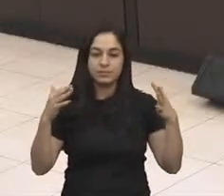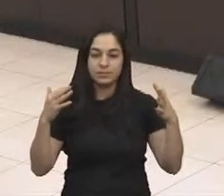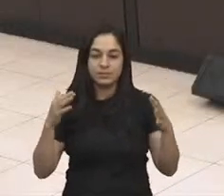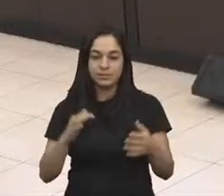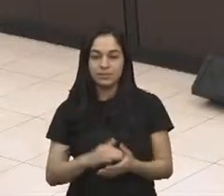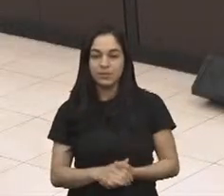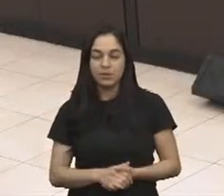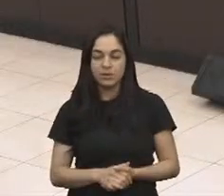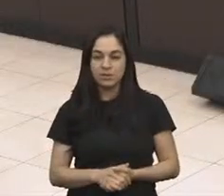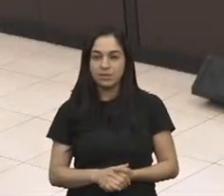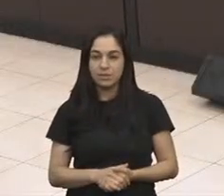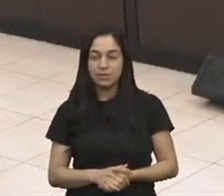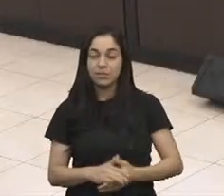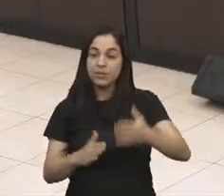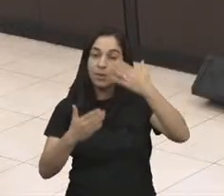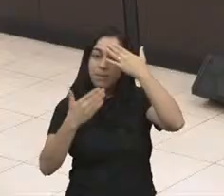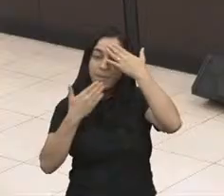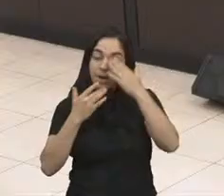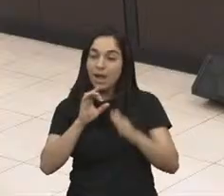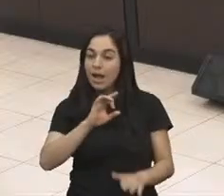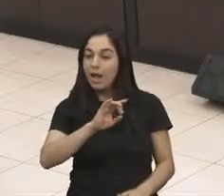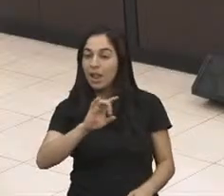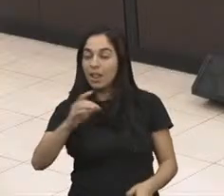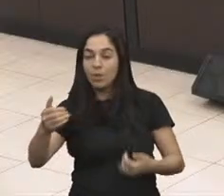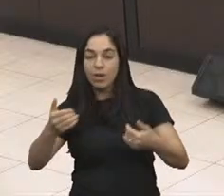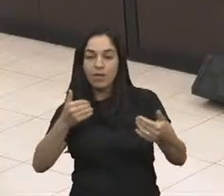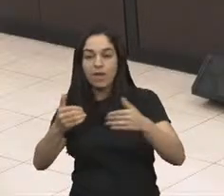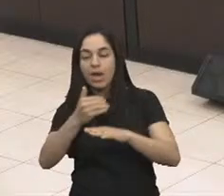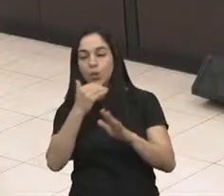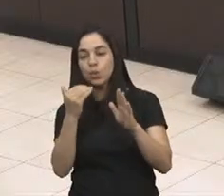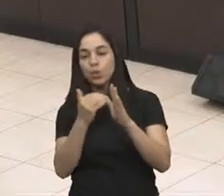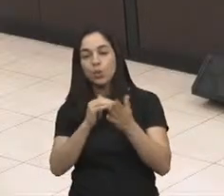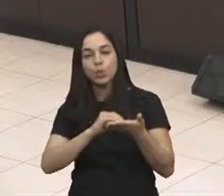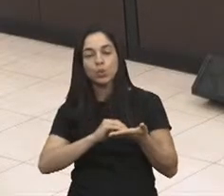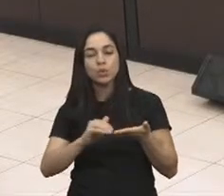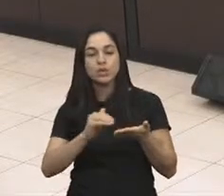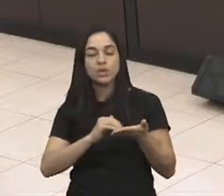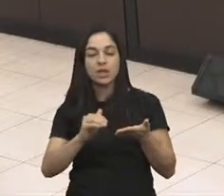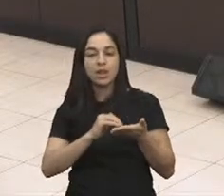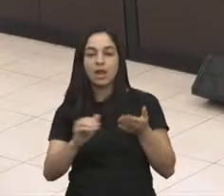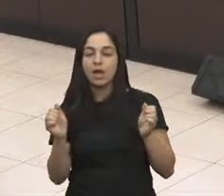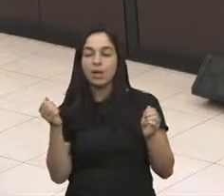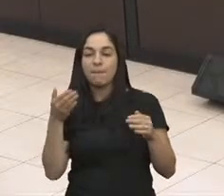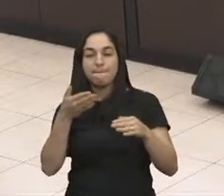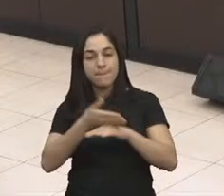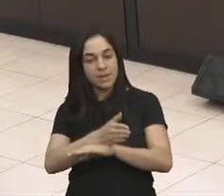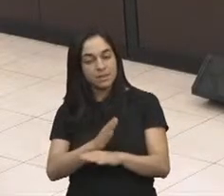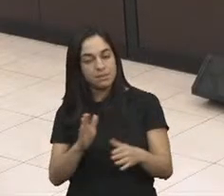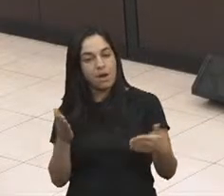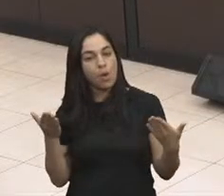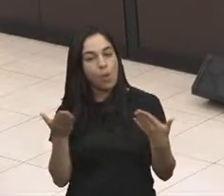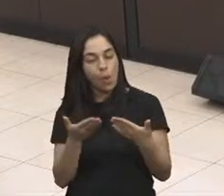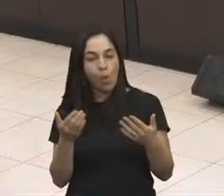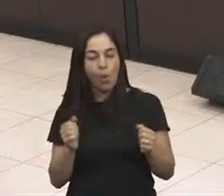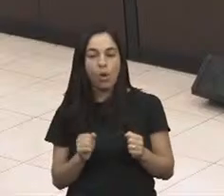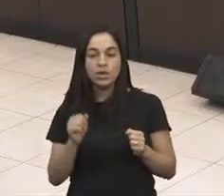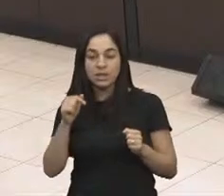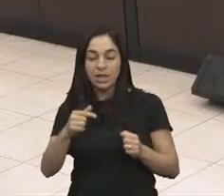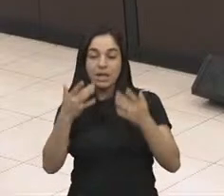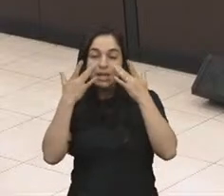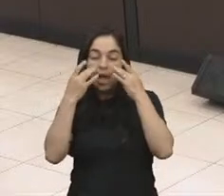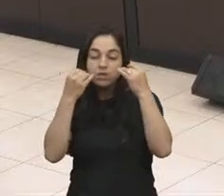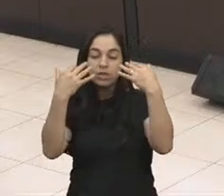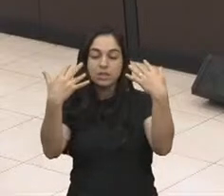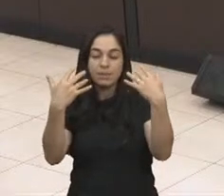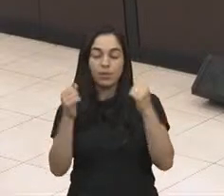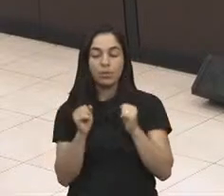Quero aqui agradecer a presença de todos, todo o secretário, que participaram aqui no dia de hoje, dessa audiência